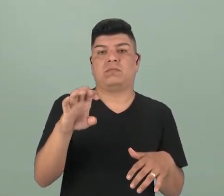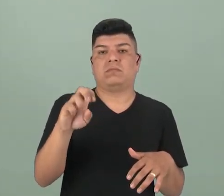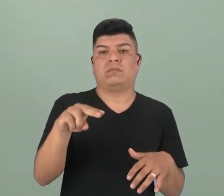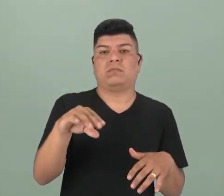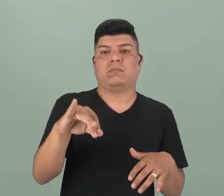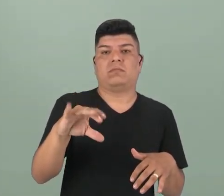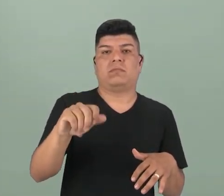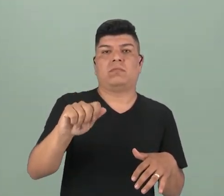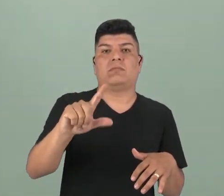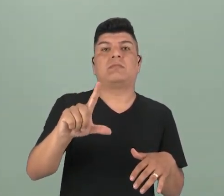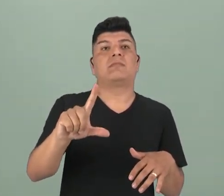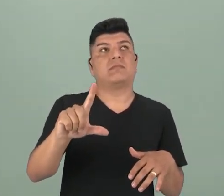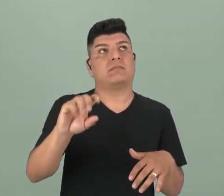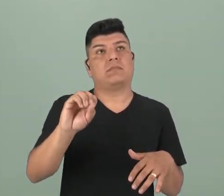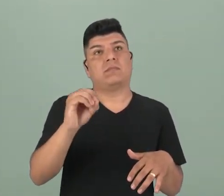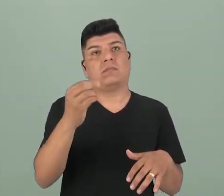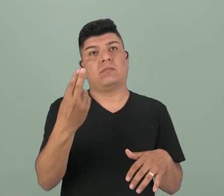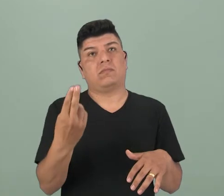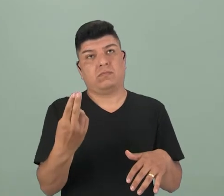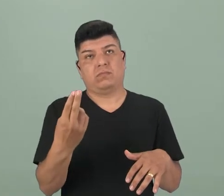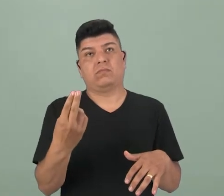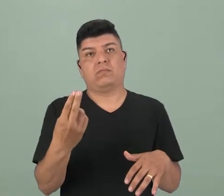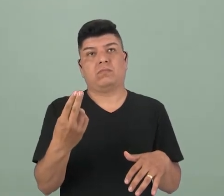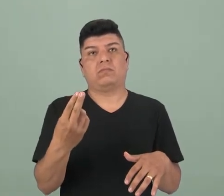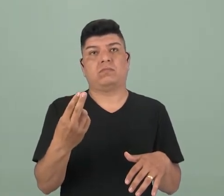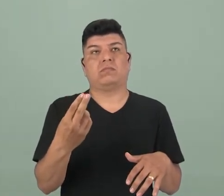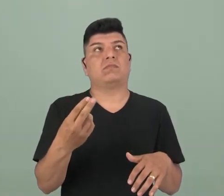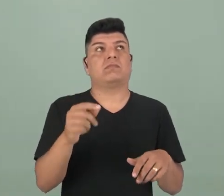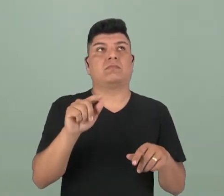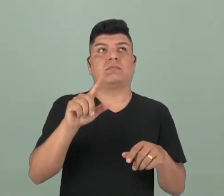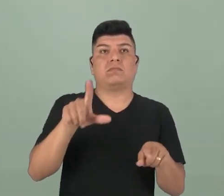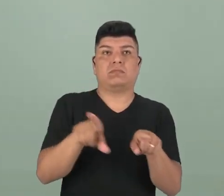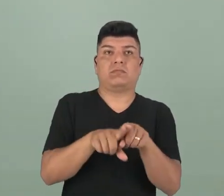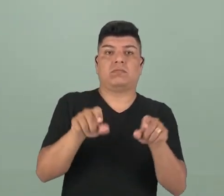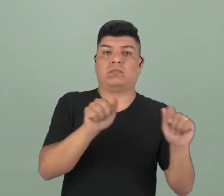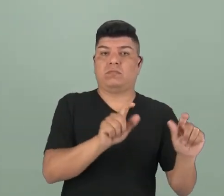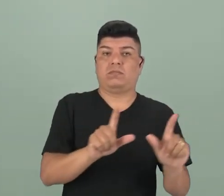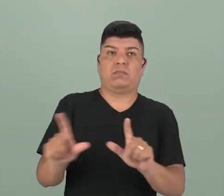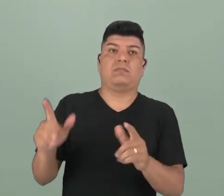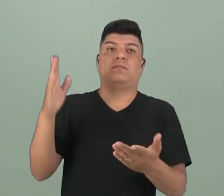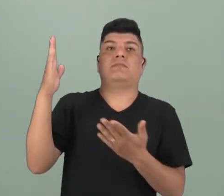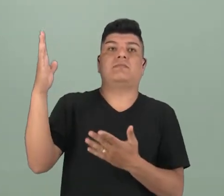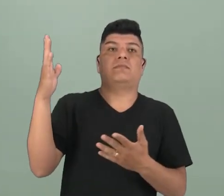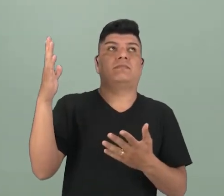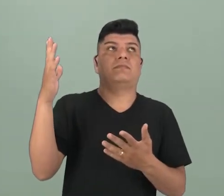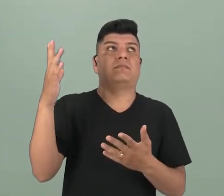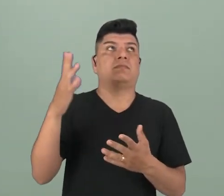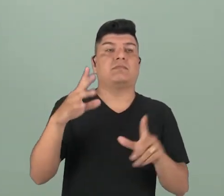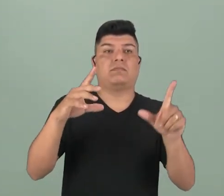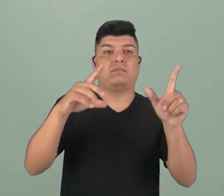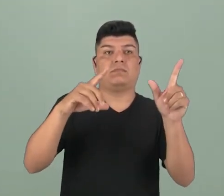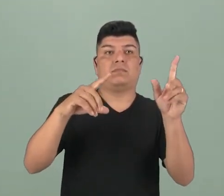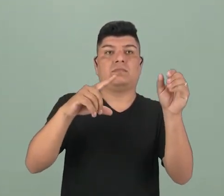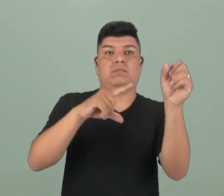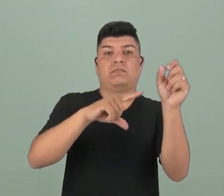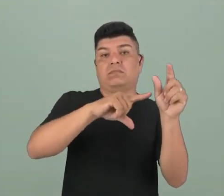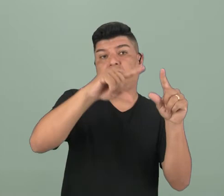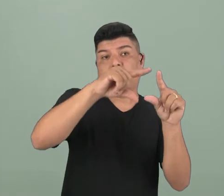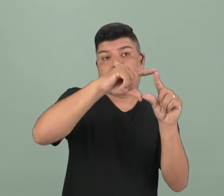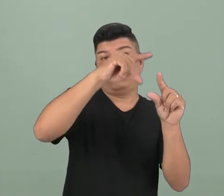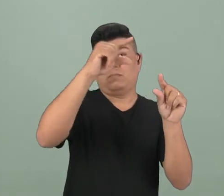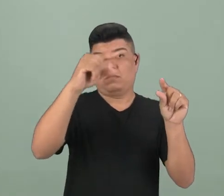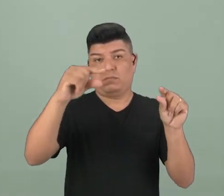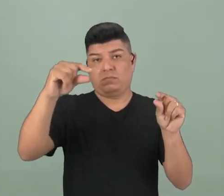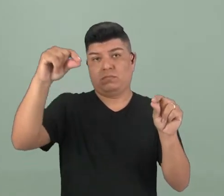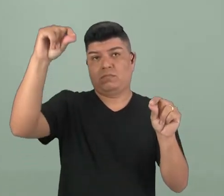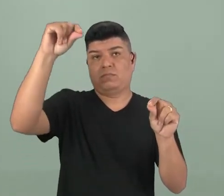ou gravitacional ou elástica. A gravitacional está simbolizando ali no slide pela bolinha e a pena caindo. A gravidade que